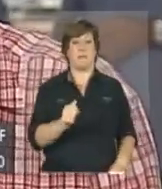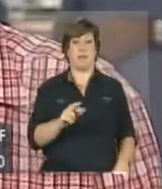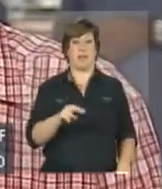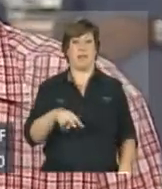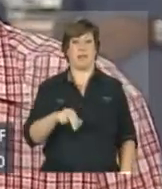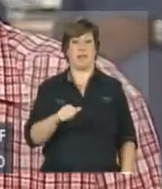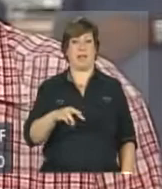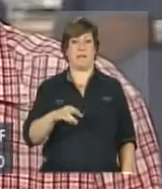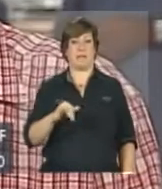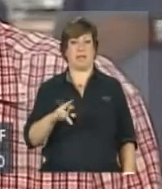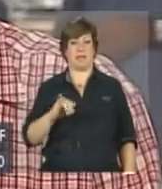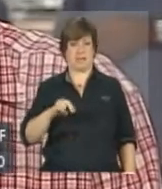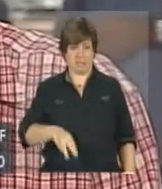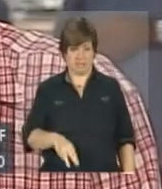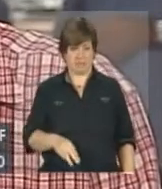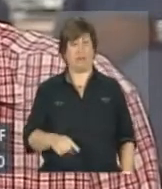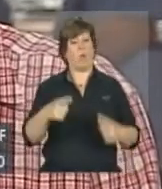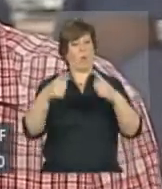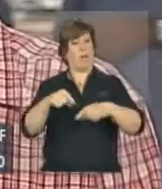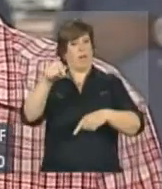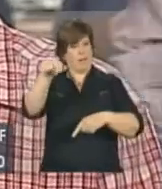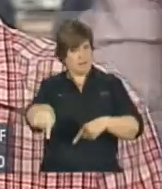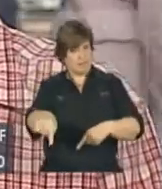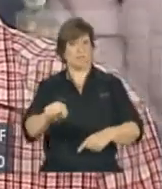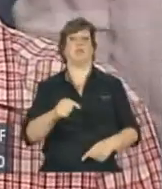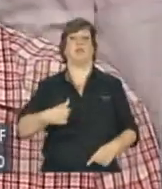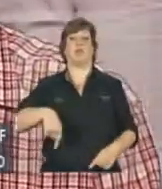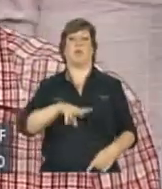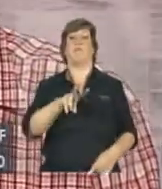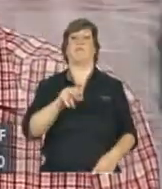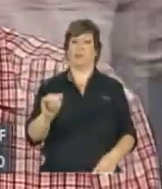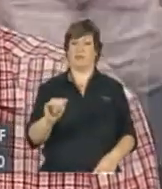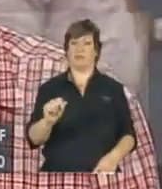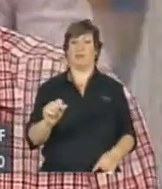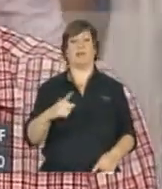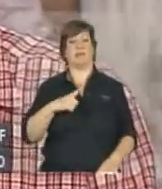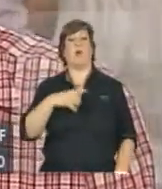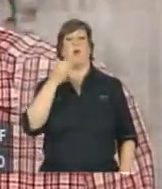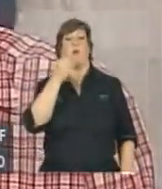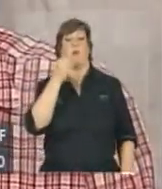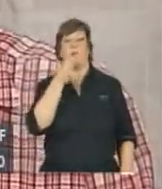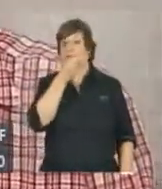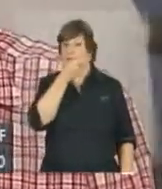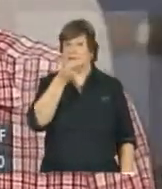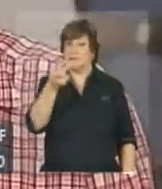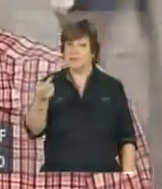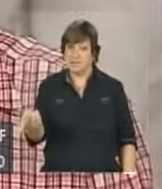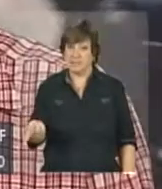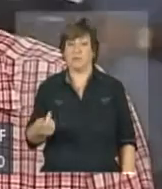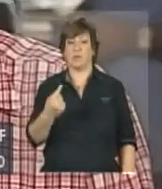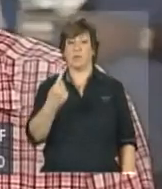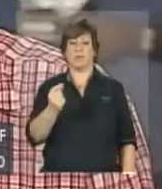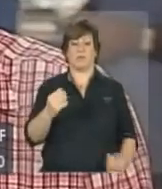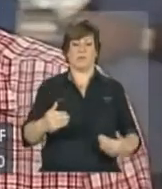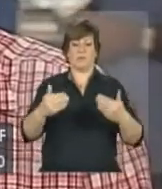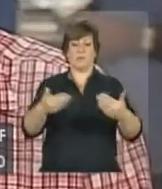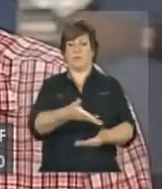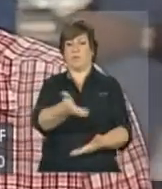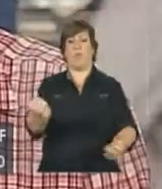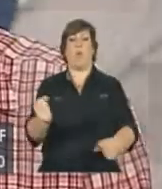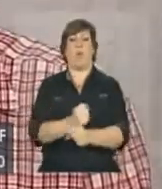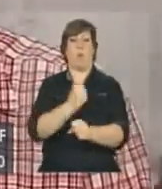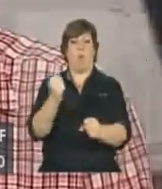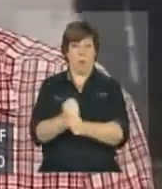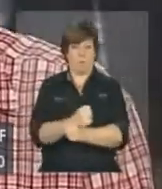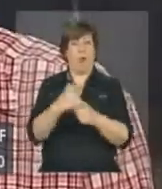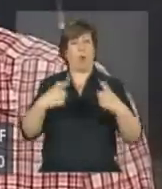Parnamirim. Em Parnamirim, nós vamos ter a oportunidade de visitar uma frente das obras onde